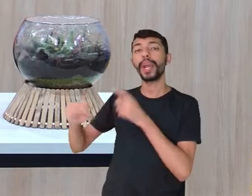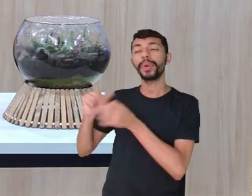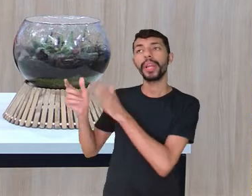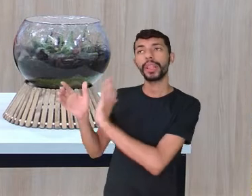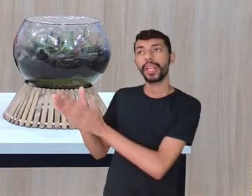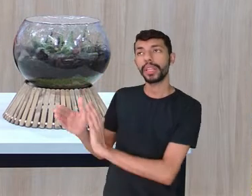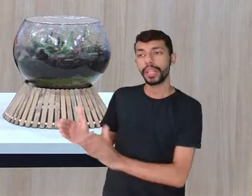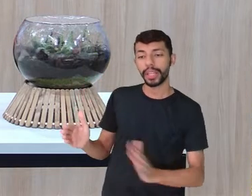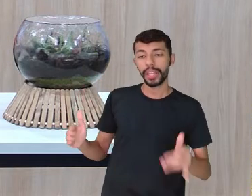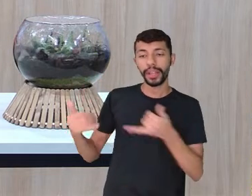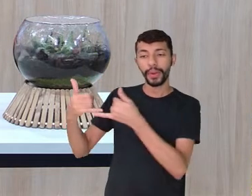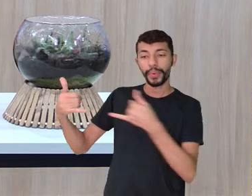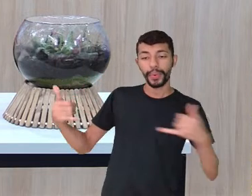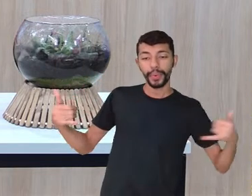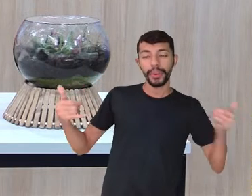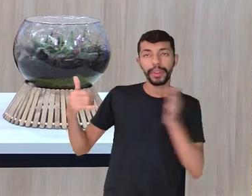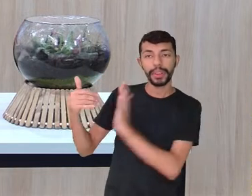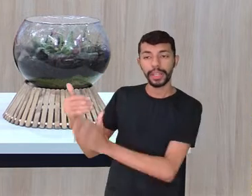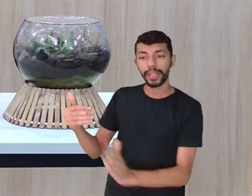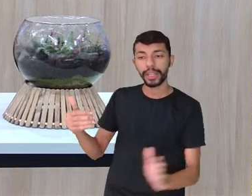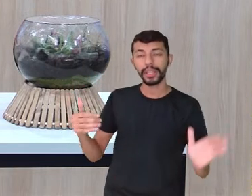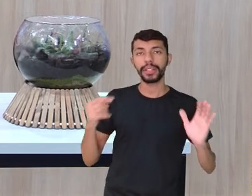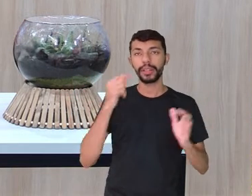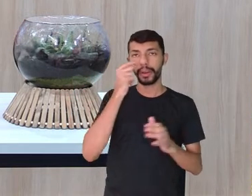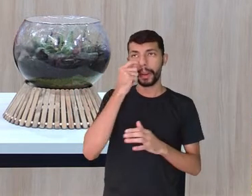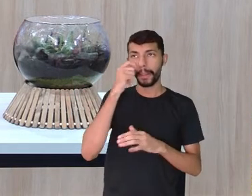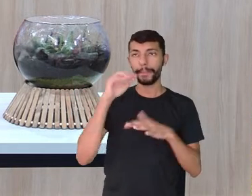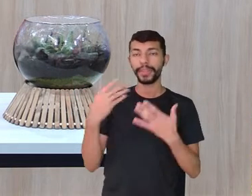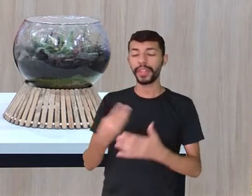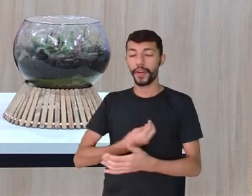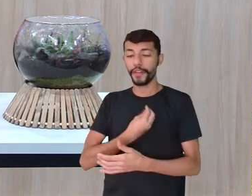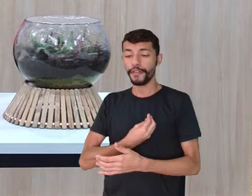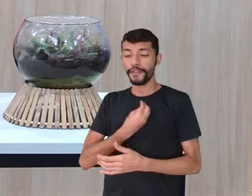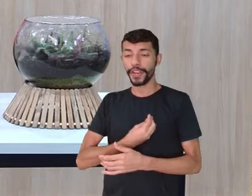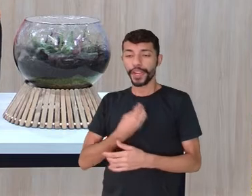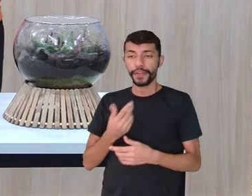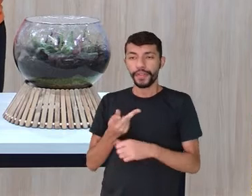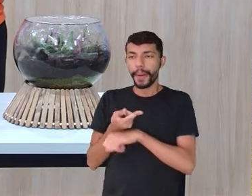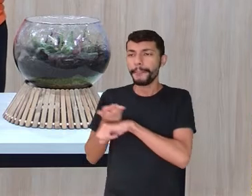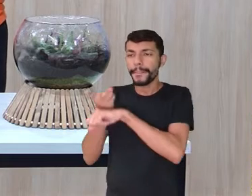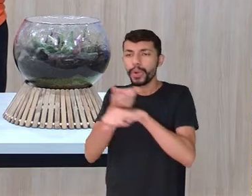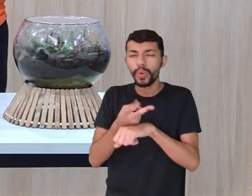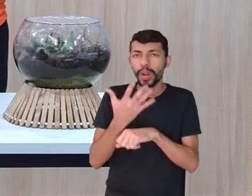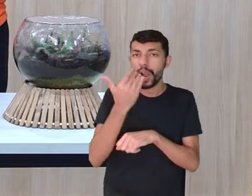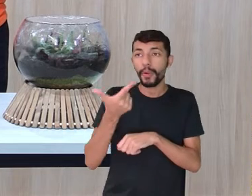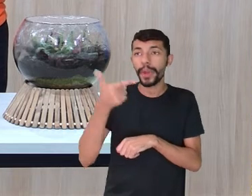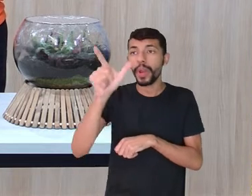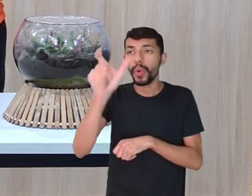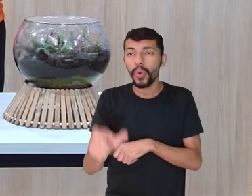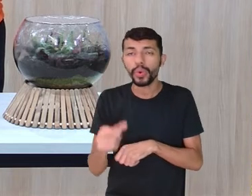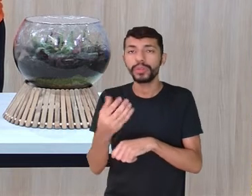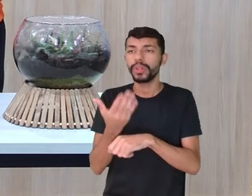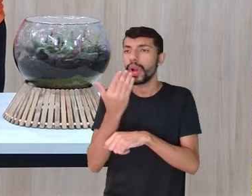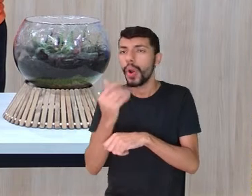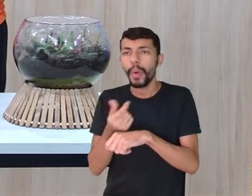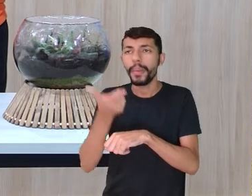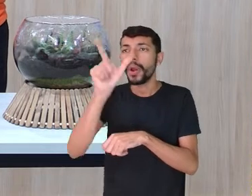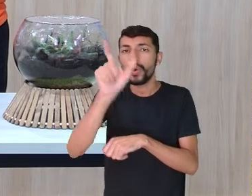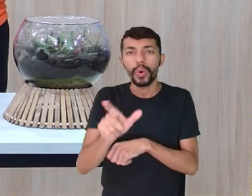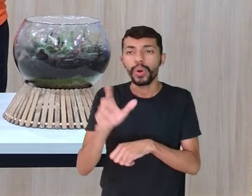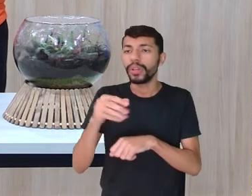sequência linear. Então, seres vivos, um vai procurando se alimentar do outro em busca